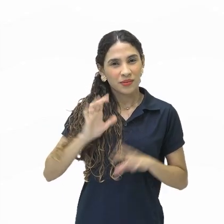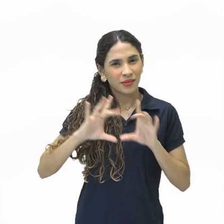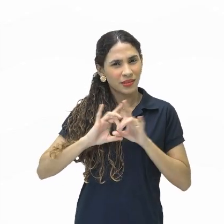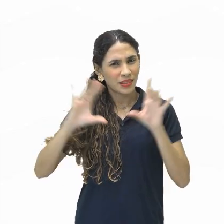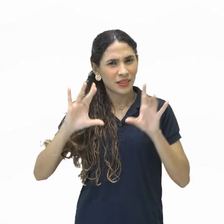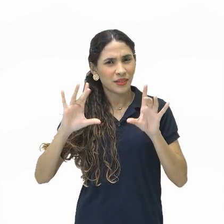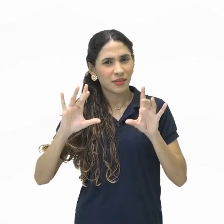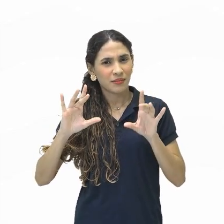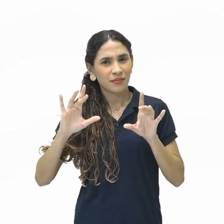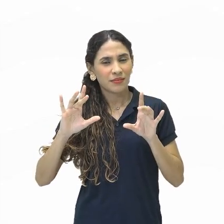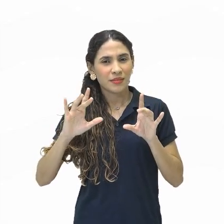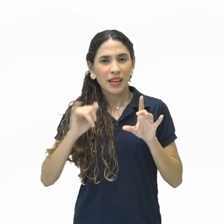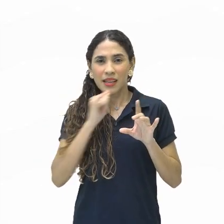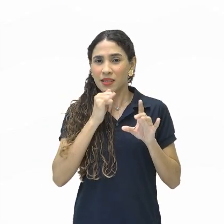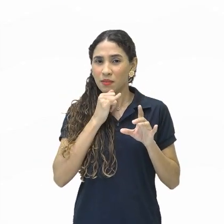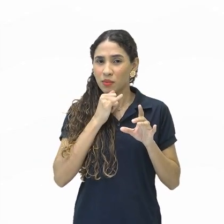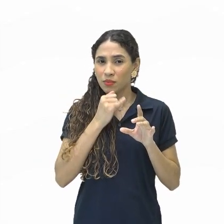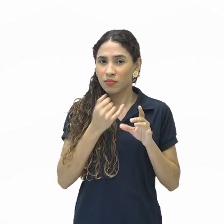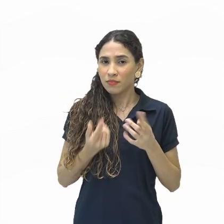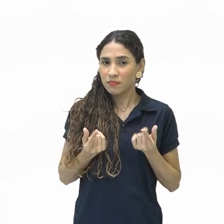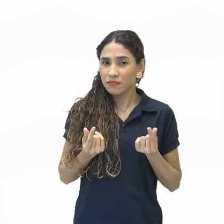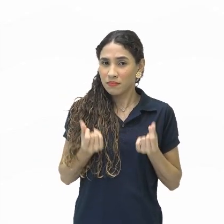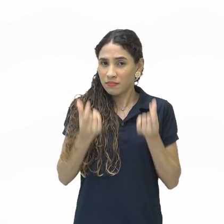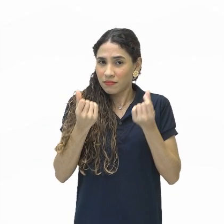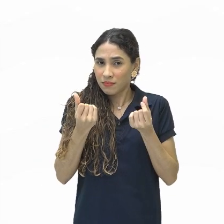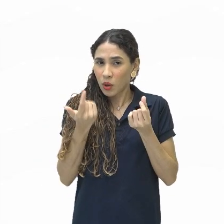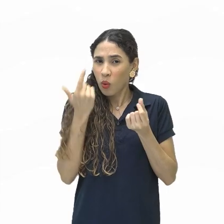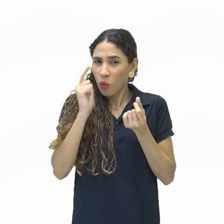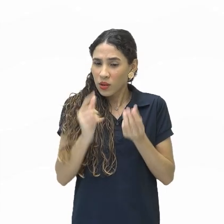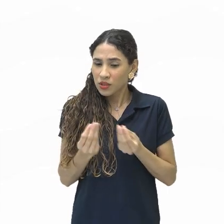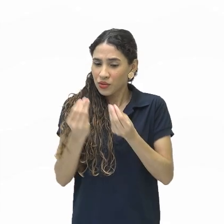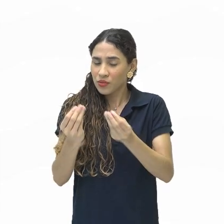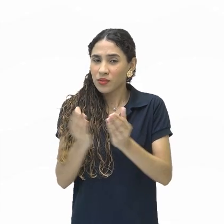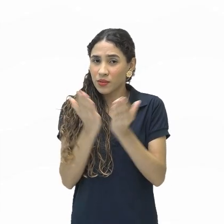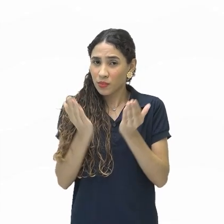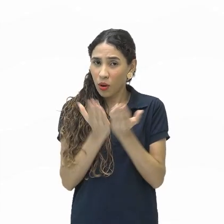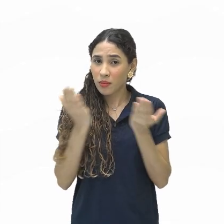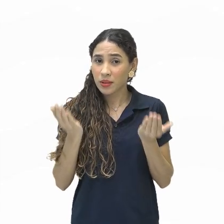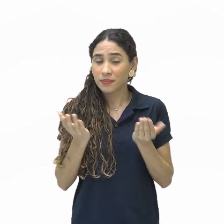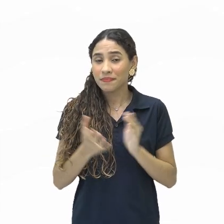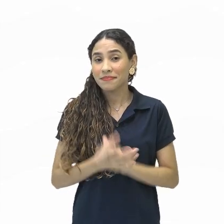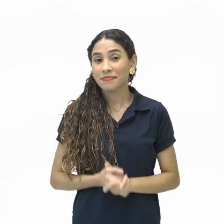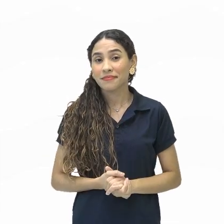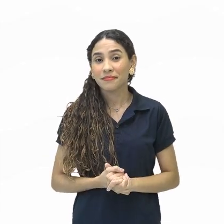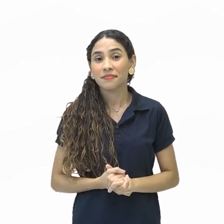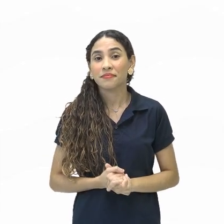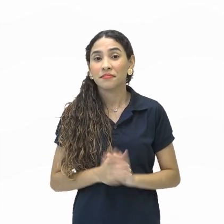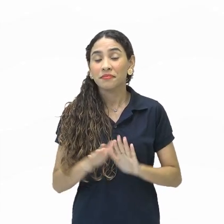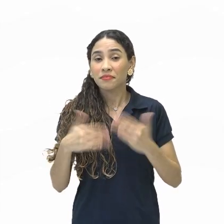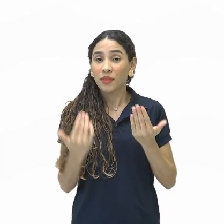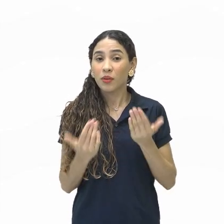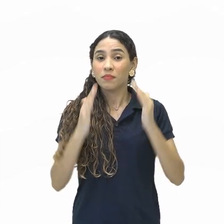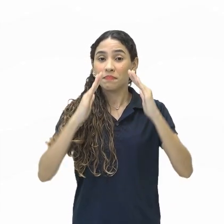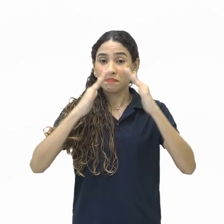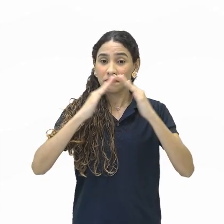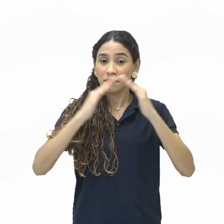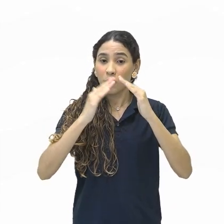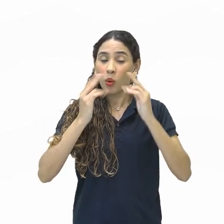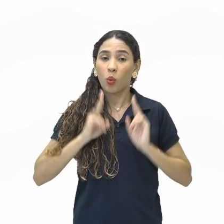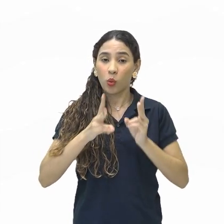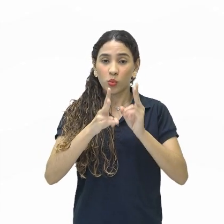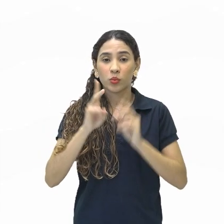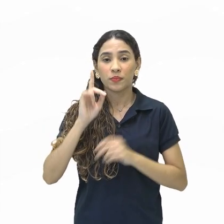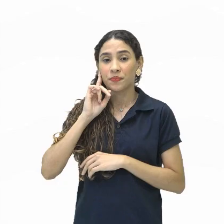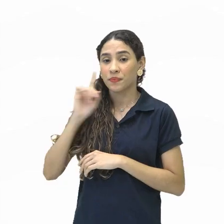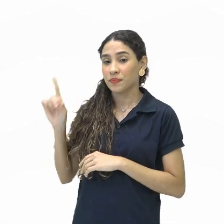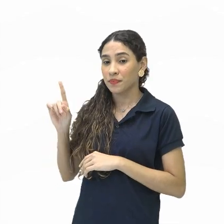abrir mão de um pouco da sua riqueza para dividir com os pobres, né? Com os mais pobres? Então a pirâmide continua aí,